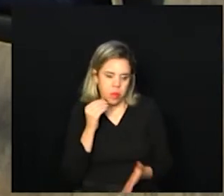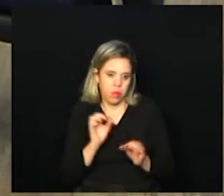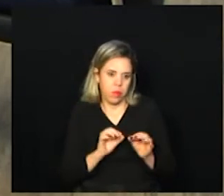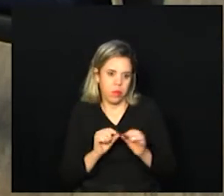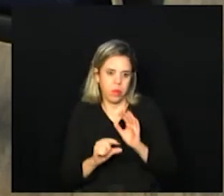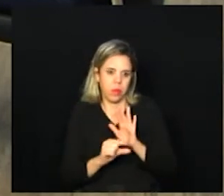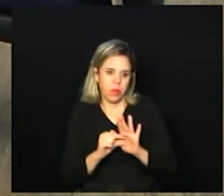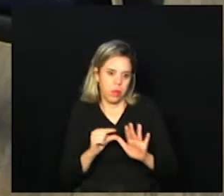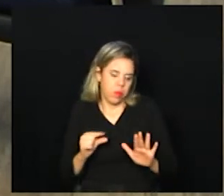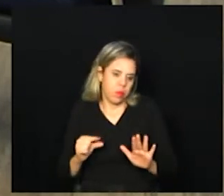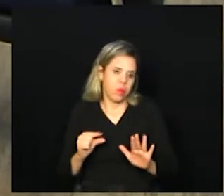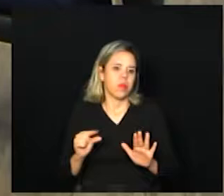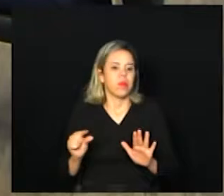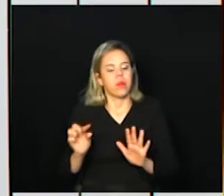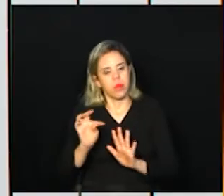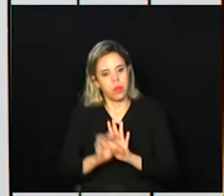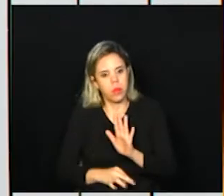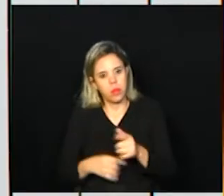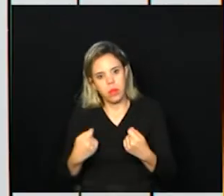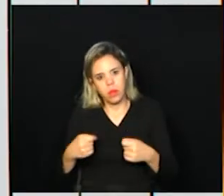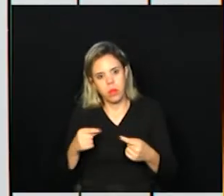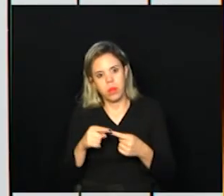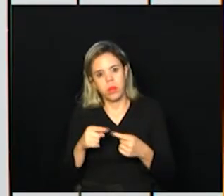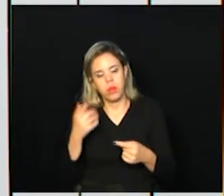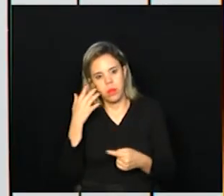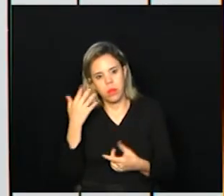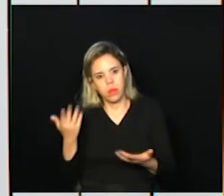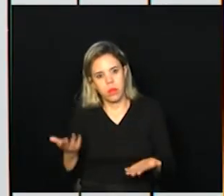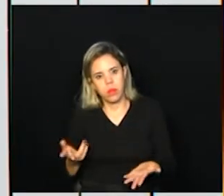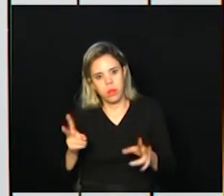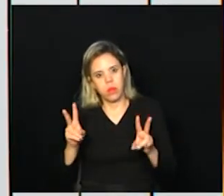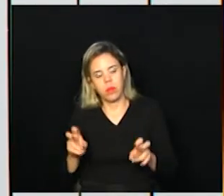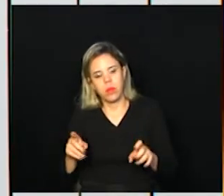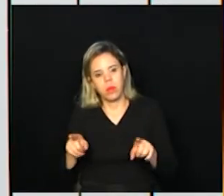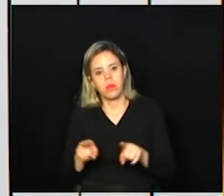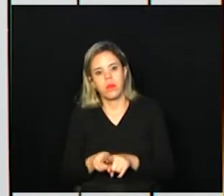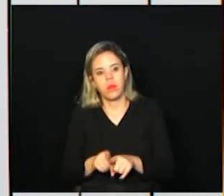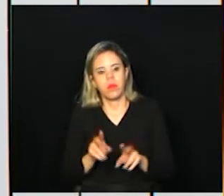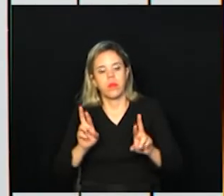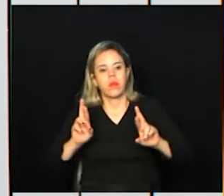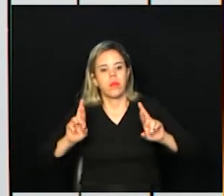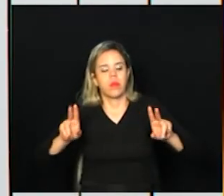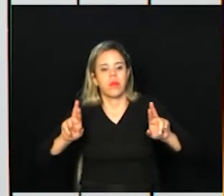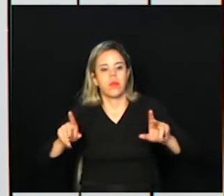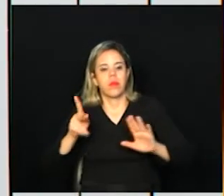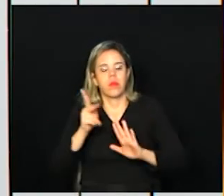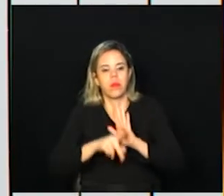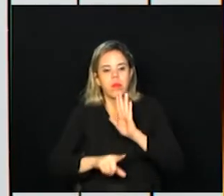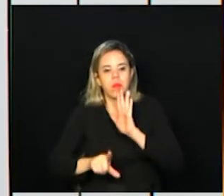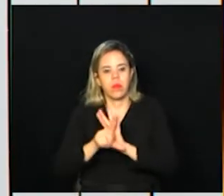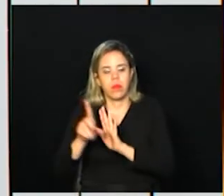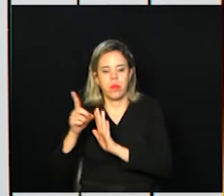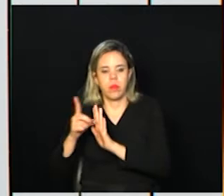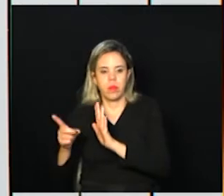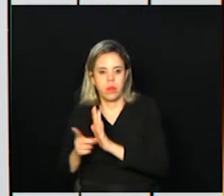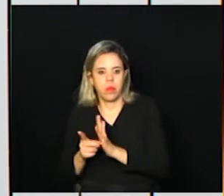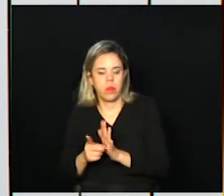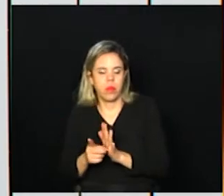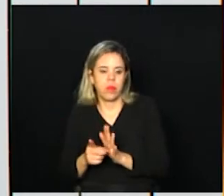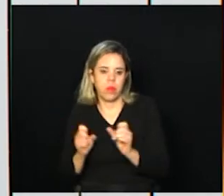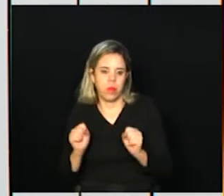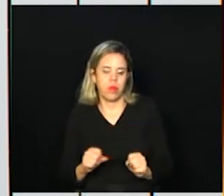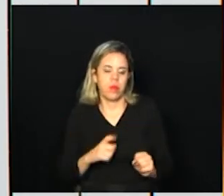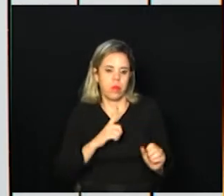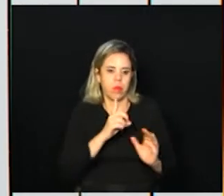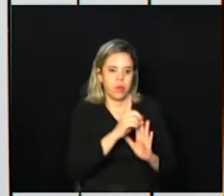emendas naquilo que é necessário. Então, acho que o primeiro ponto é sobre isso e também é pela diferença do projeto de lei e do decreto, né? Que um decreto pode ter um